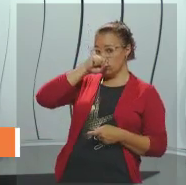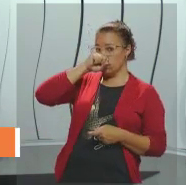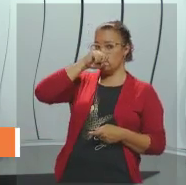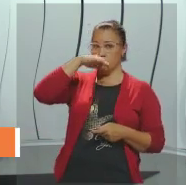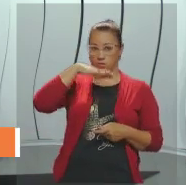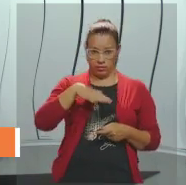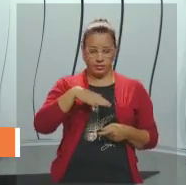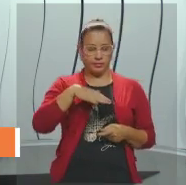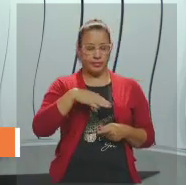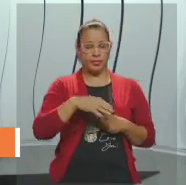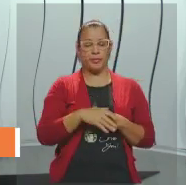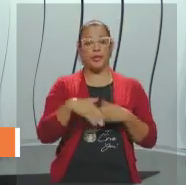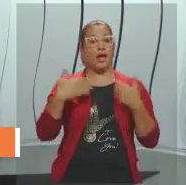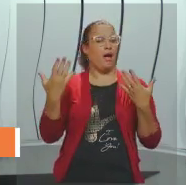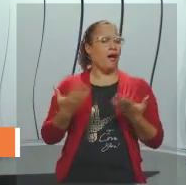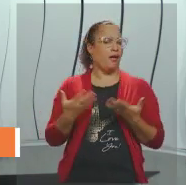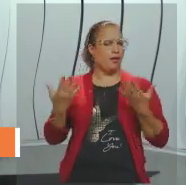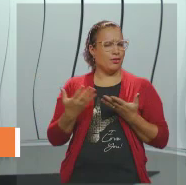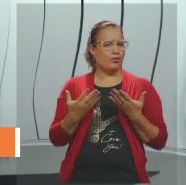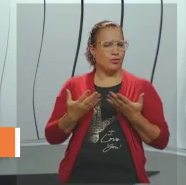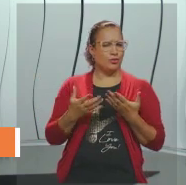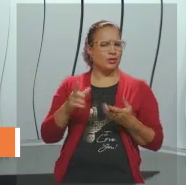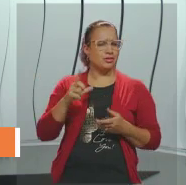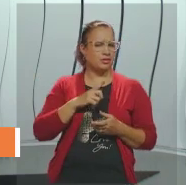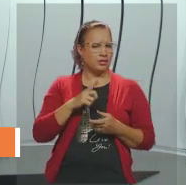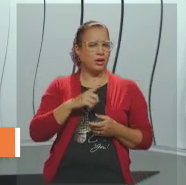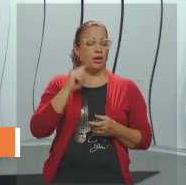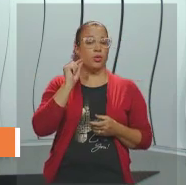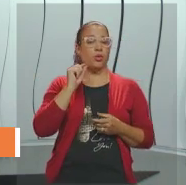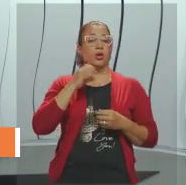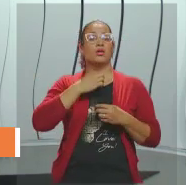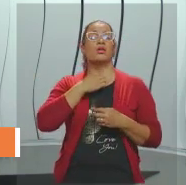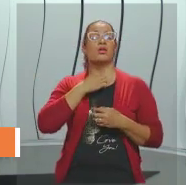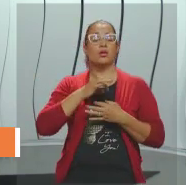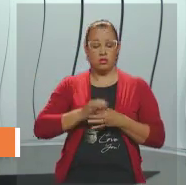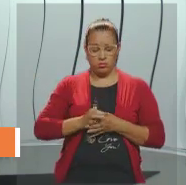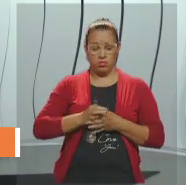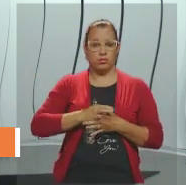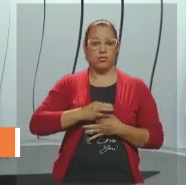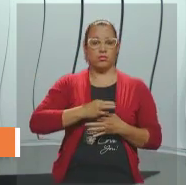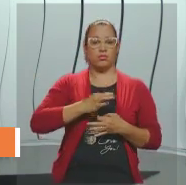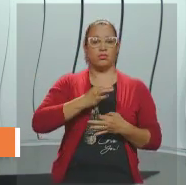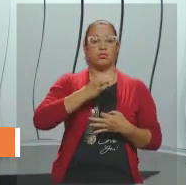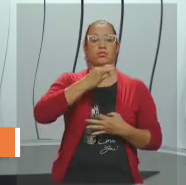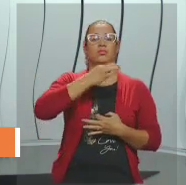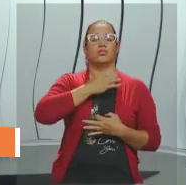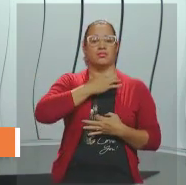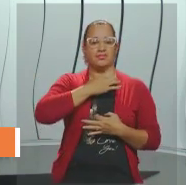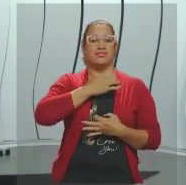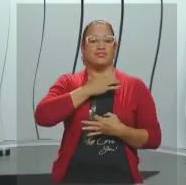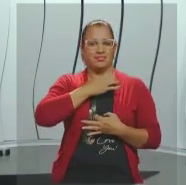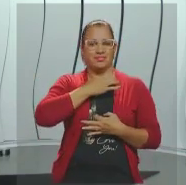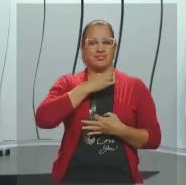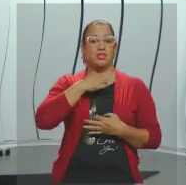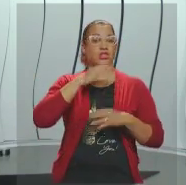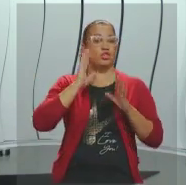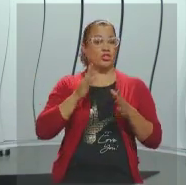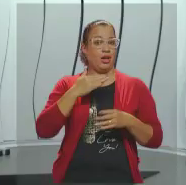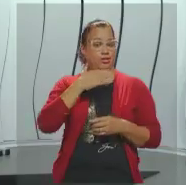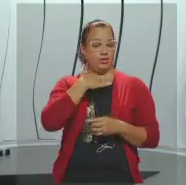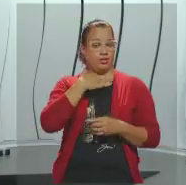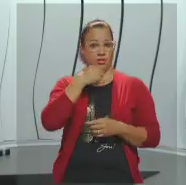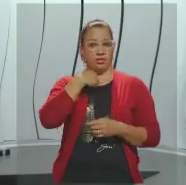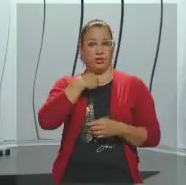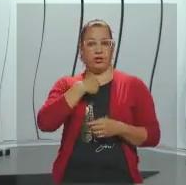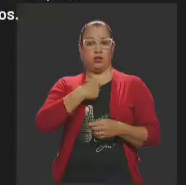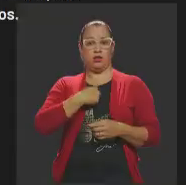superior. Agora nós estamos falando da traqueia já. A traqueia ela já pertence a essa região